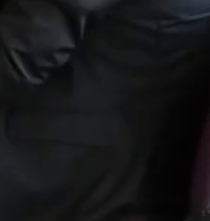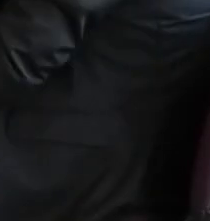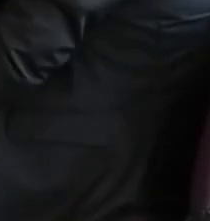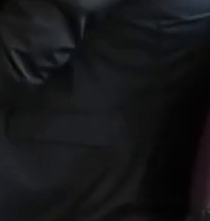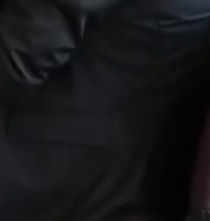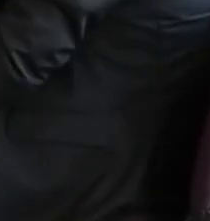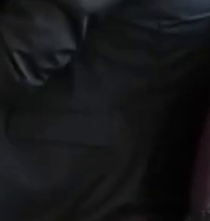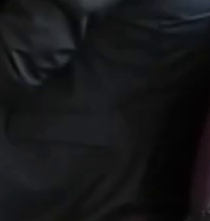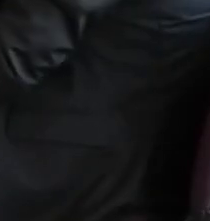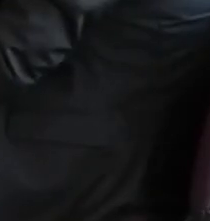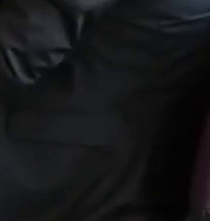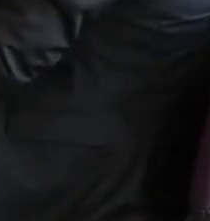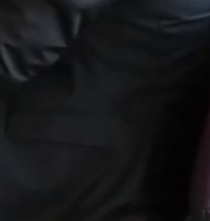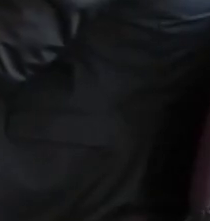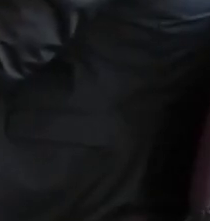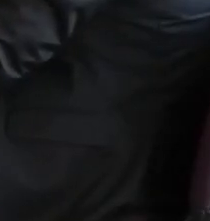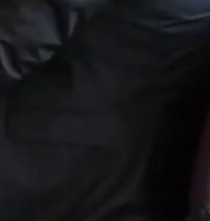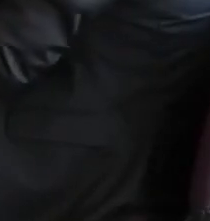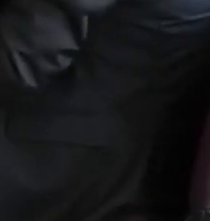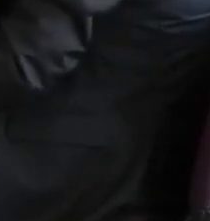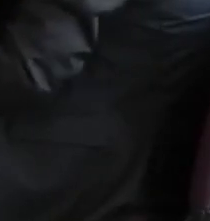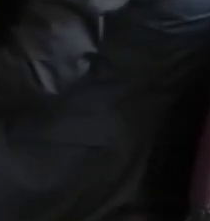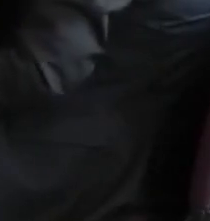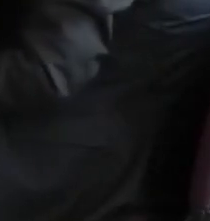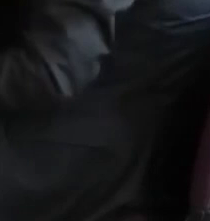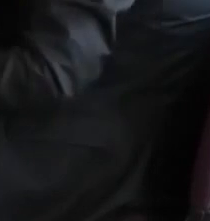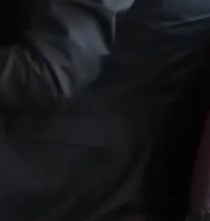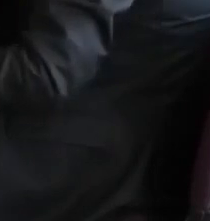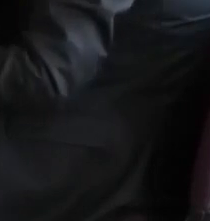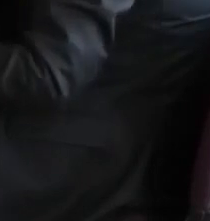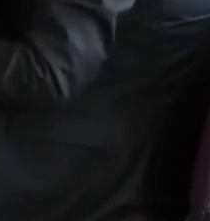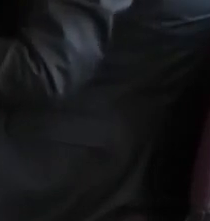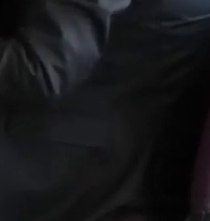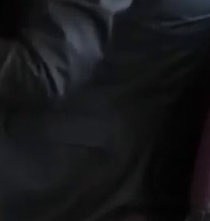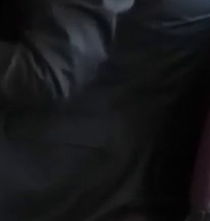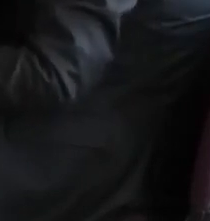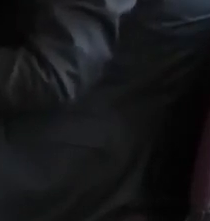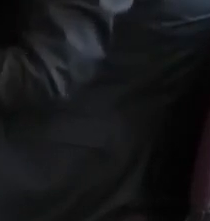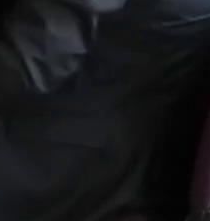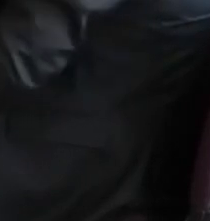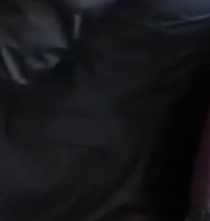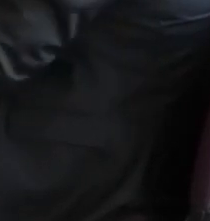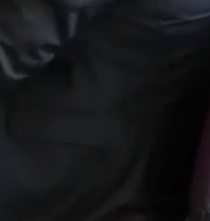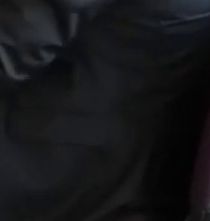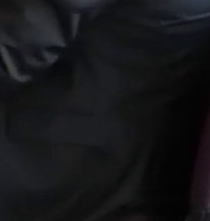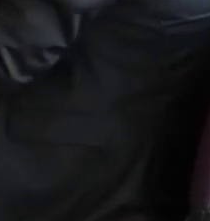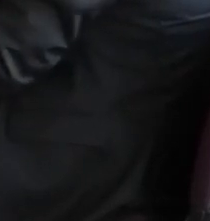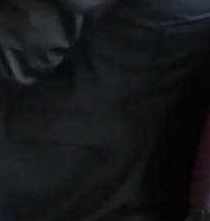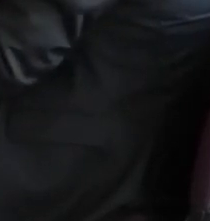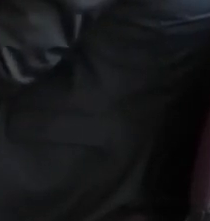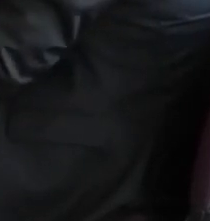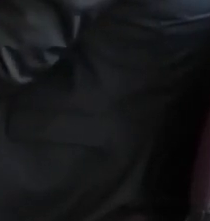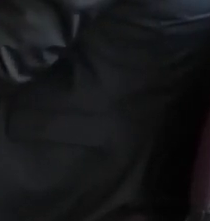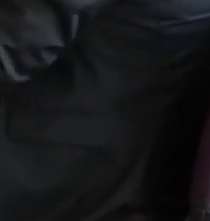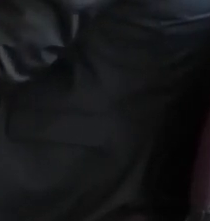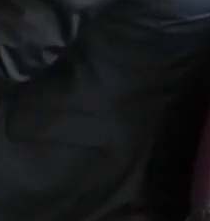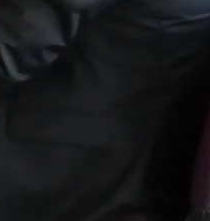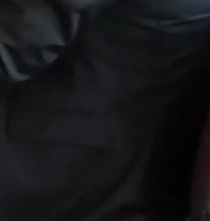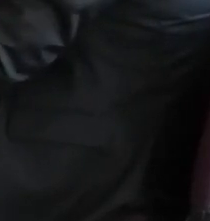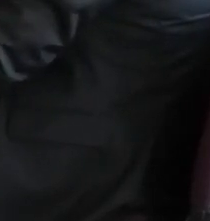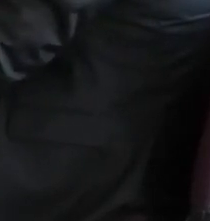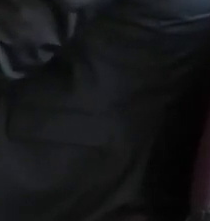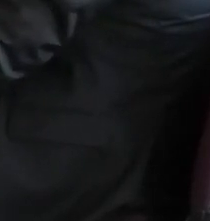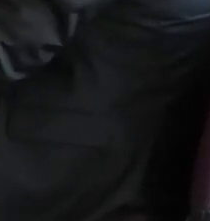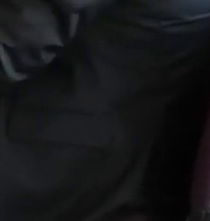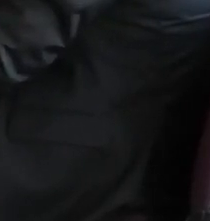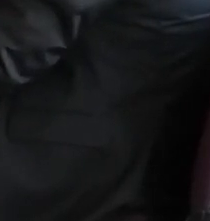Agora vamos ter um concerto e a escolha das obras que vão ser executadas neste concerto foi